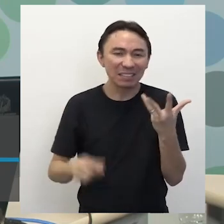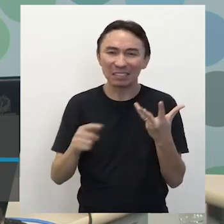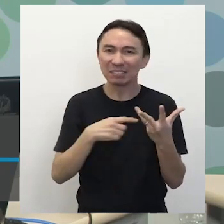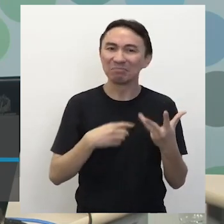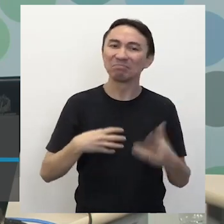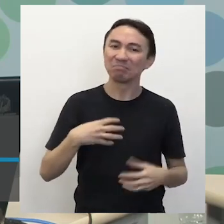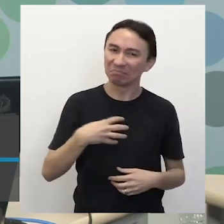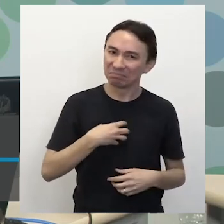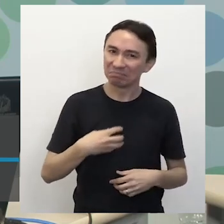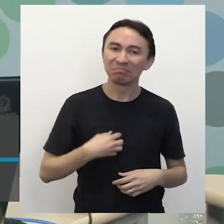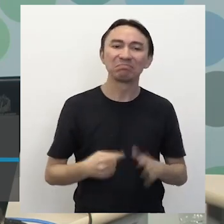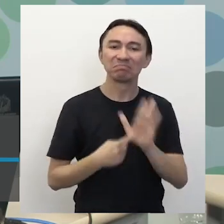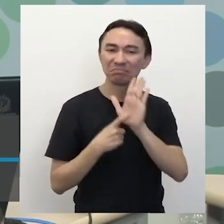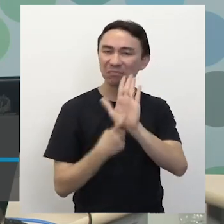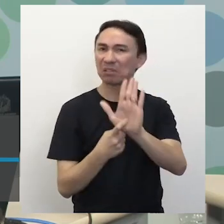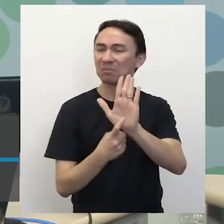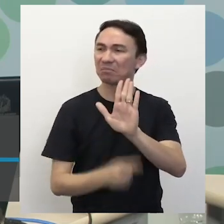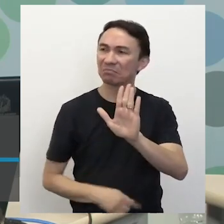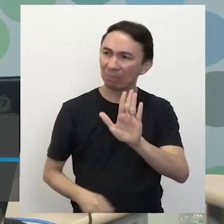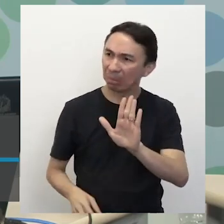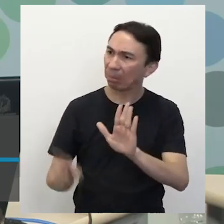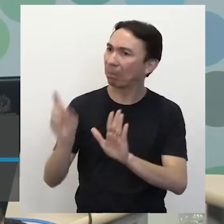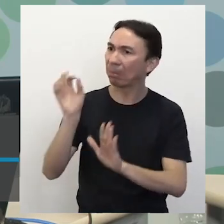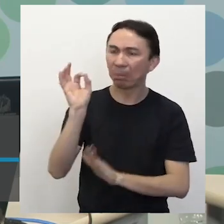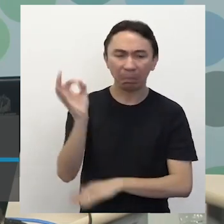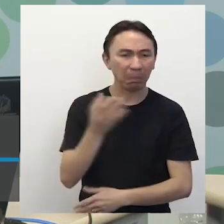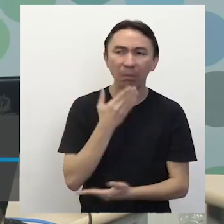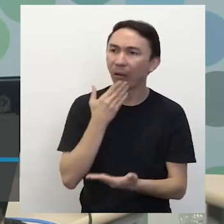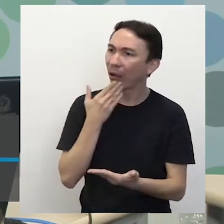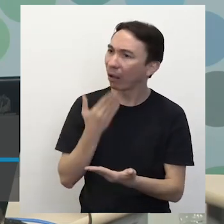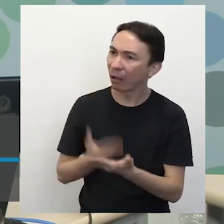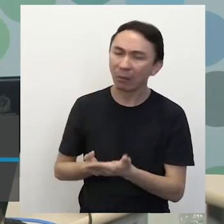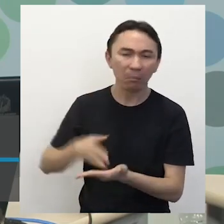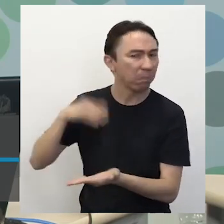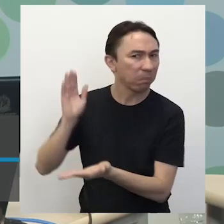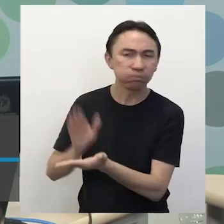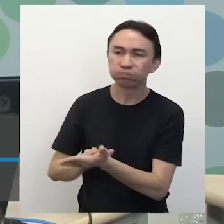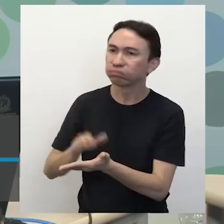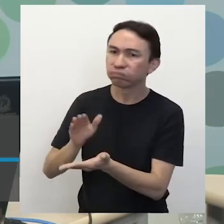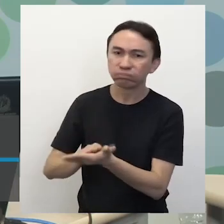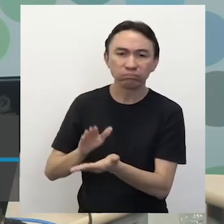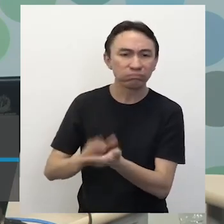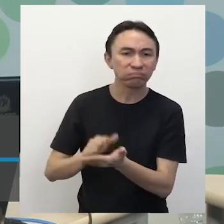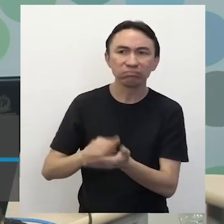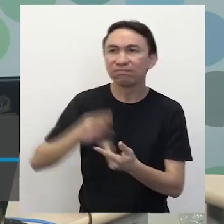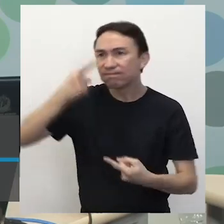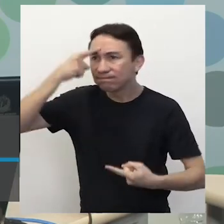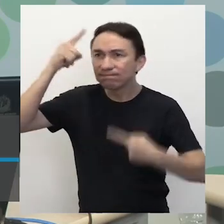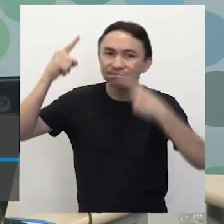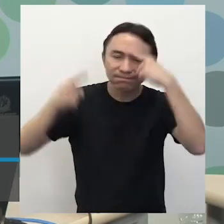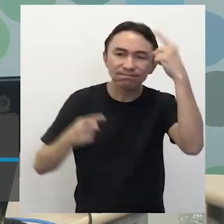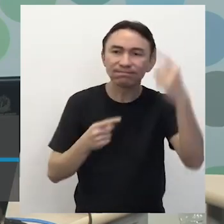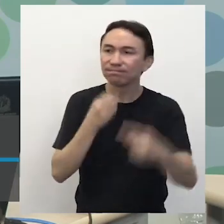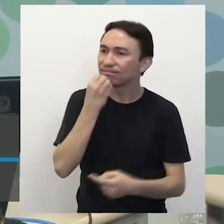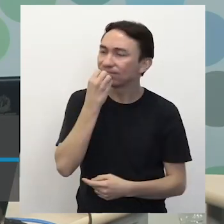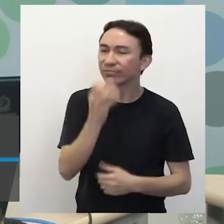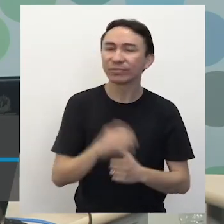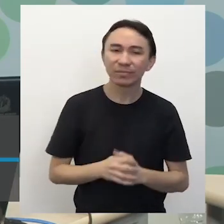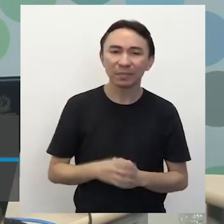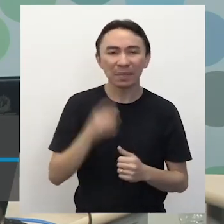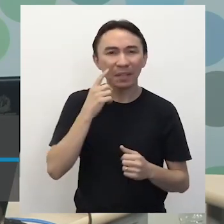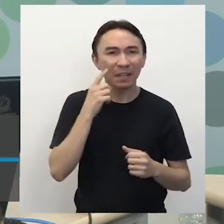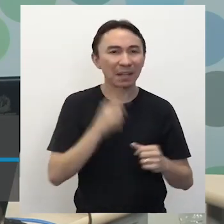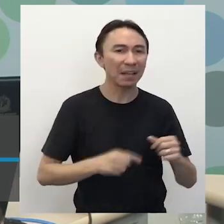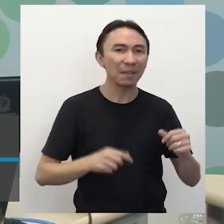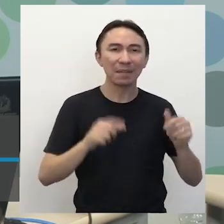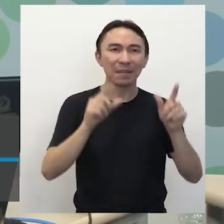Ana, que criatividade você teve? Ela fez como se fosse um pôster, não é, Mauro? Porque eu destrinchei os quadros para